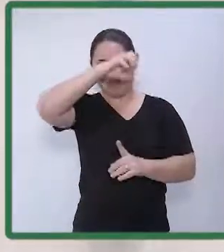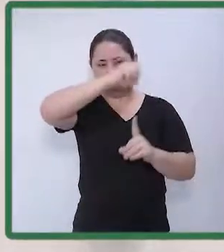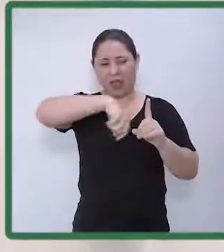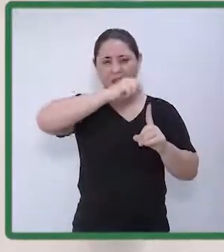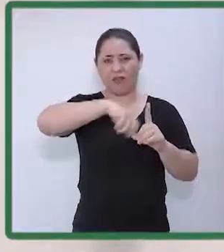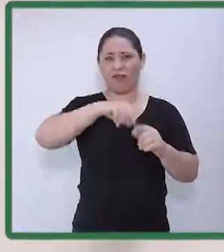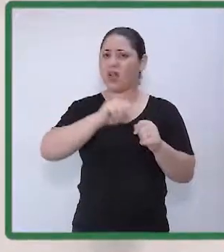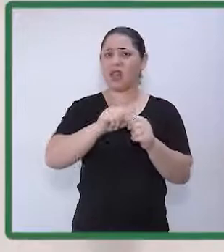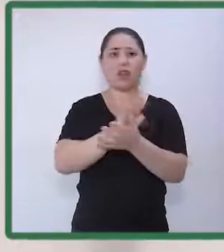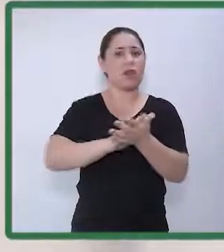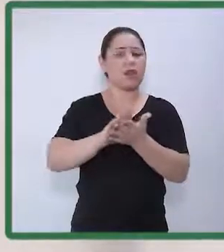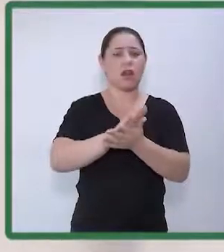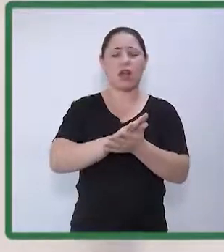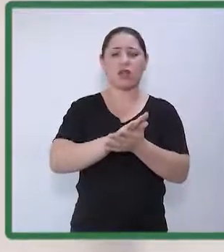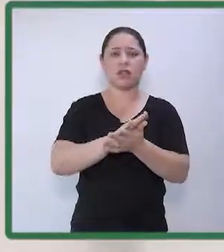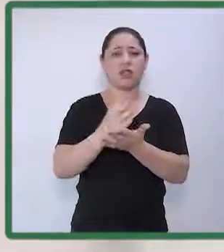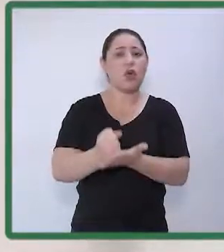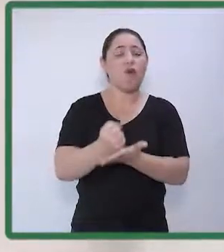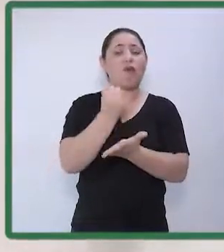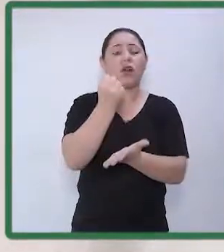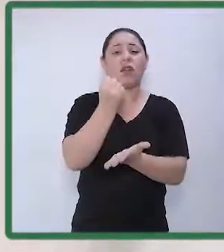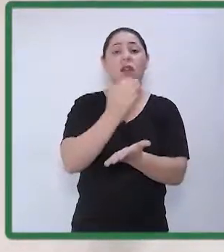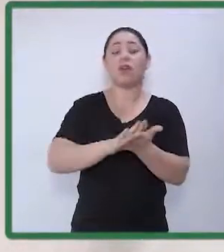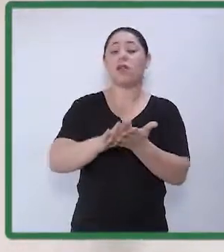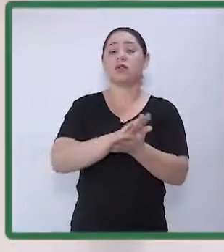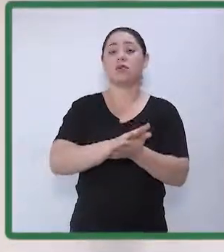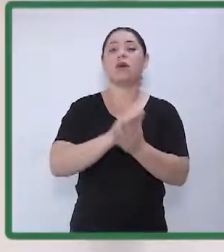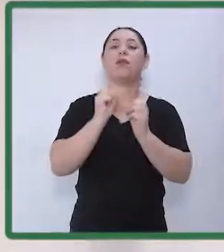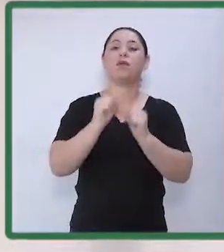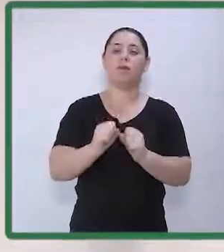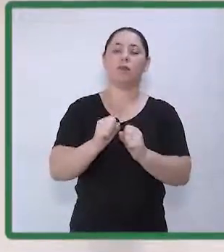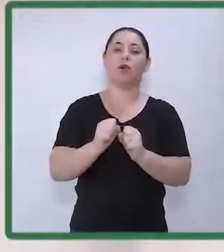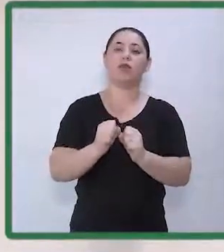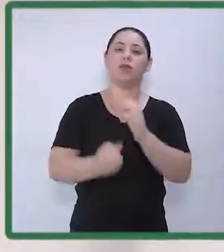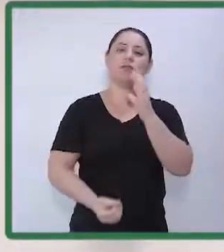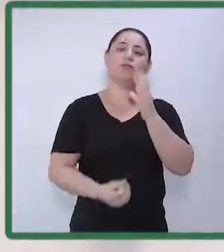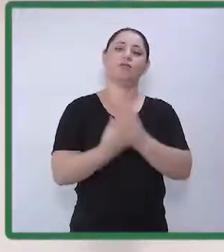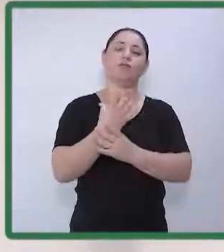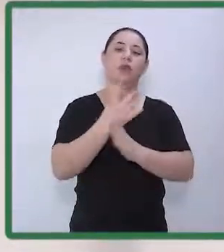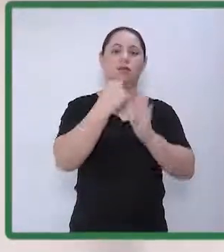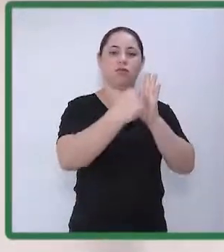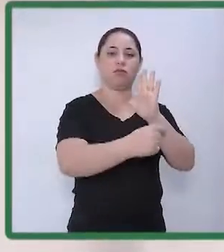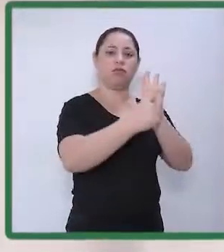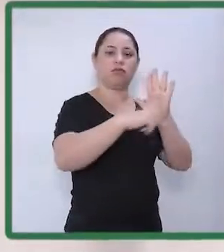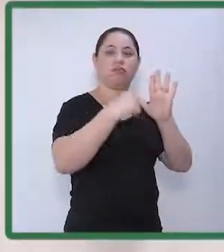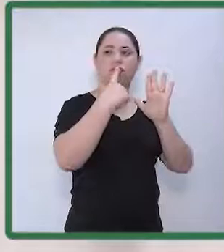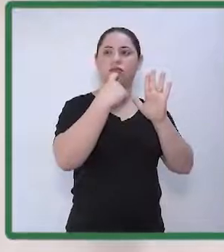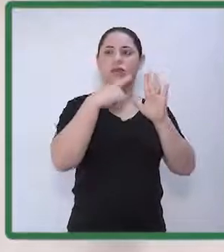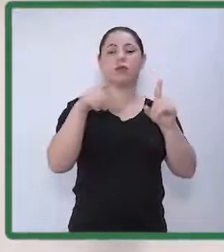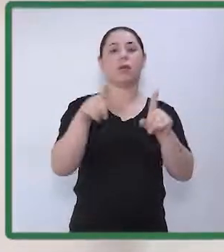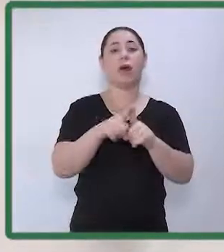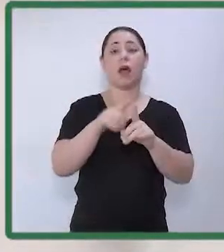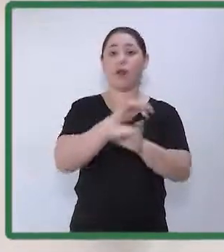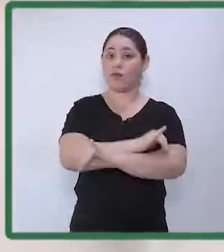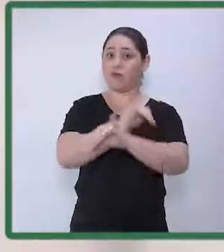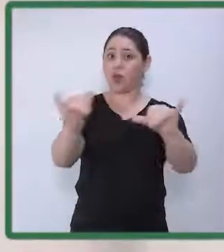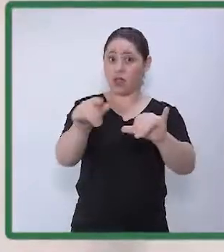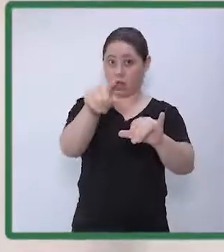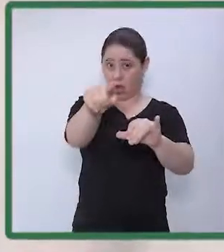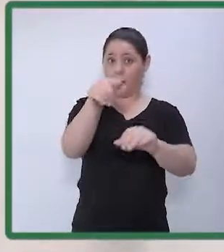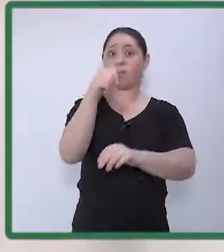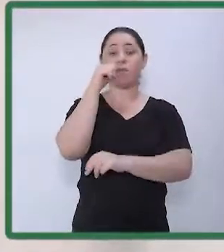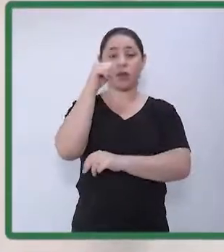violência e nada fazer, né? Então, para que ela possa, então, pedir ajuda, nós criamos essa campanha do Sinal Vermelho. E dizer às